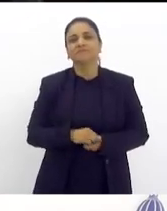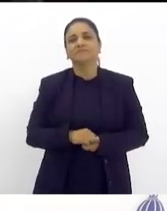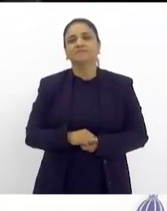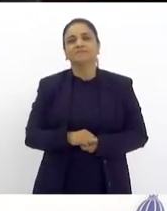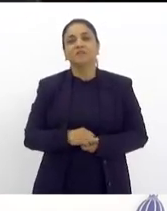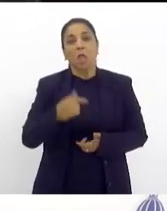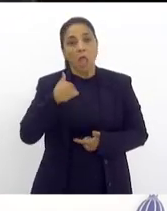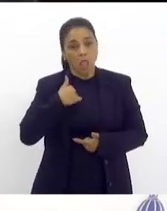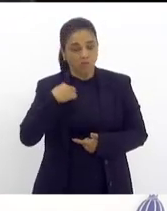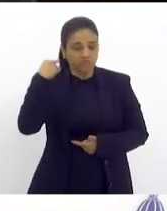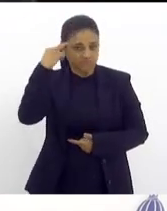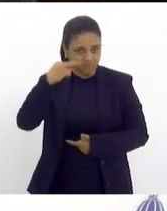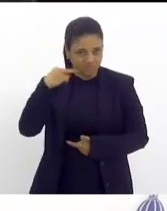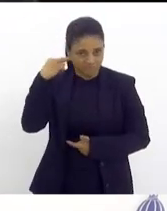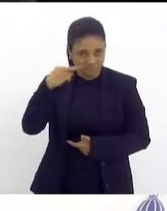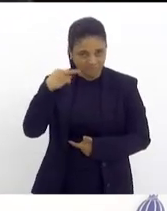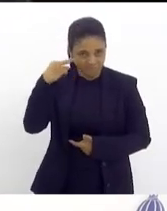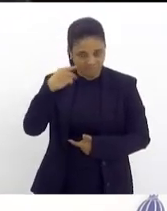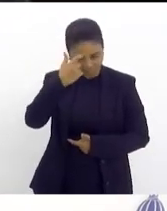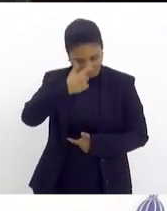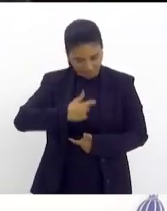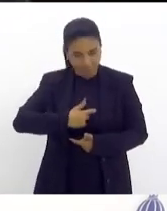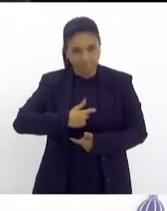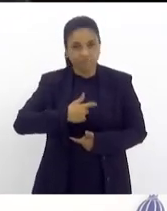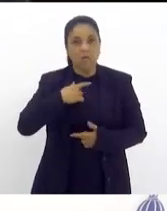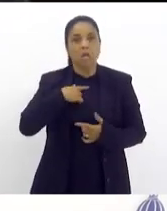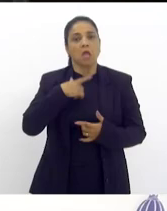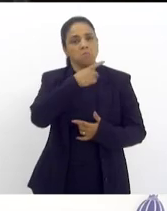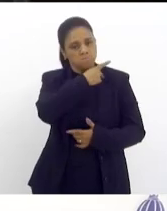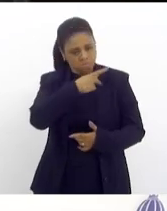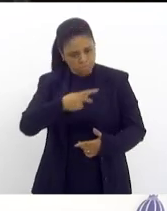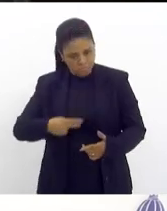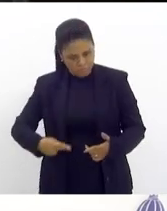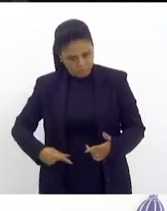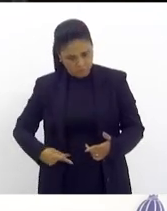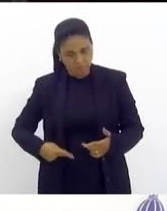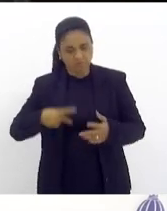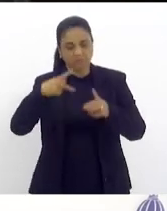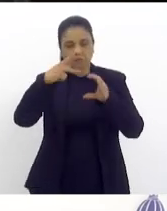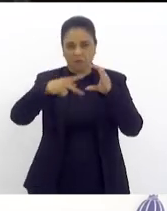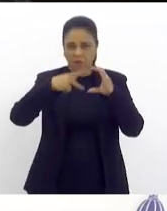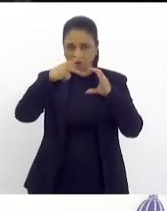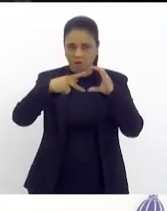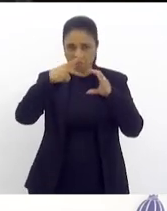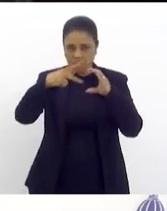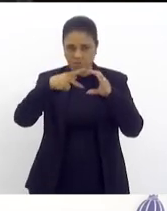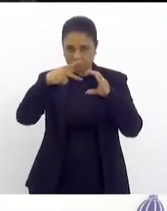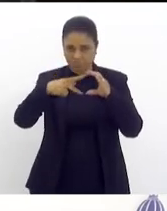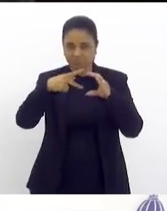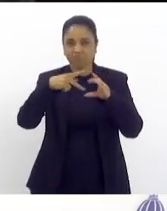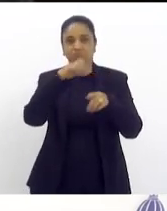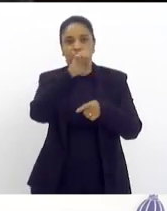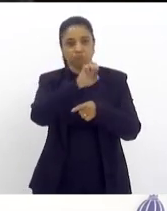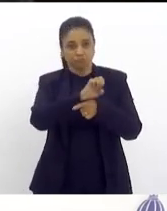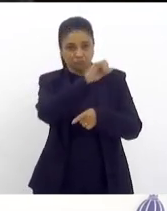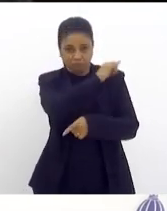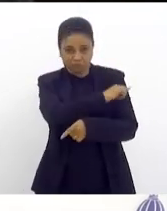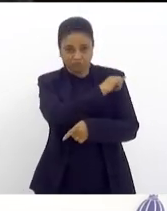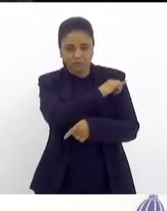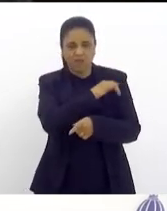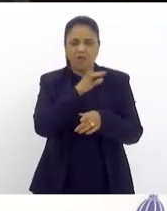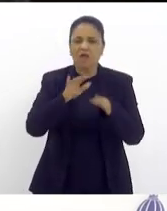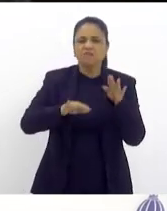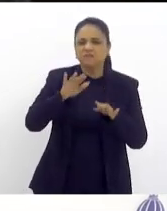Eu fui vereador, fui presidente da Câmara Municipal do Rio de Janeiro e, de vez em quando, levava meu